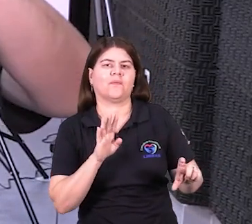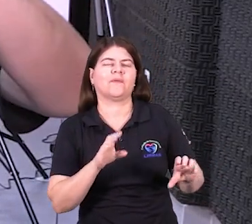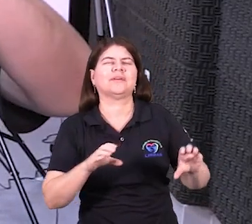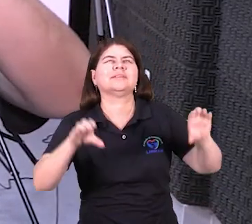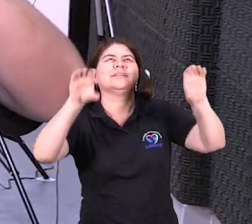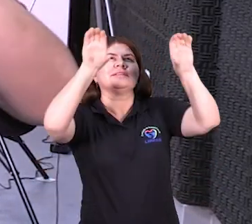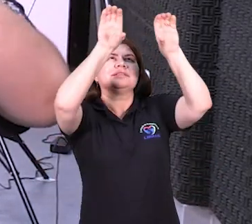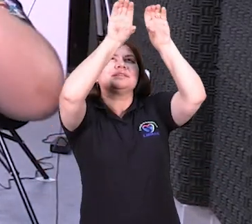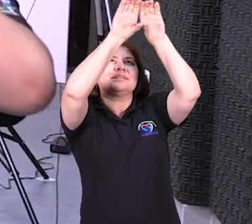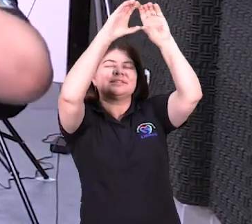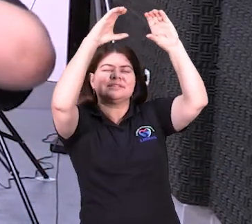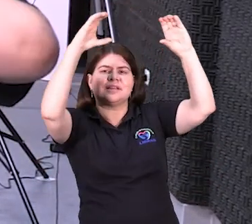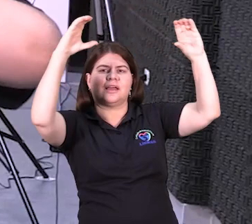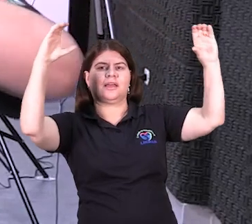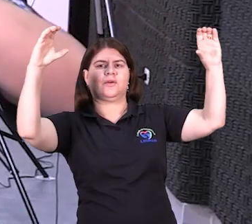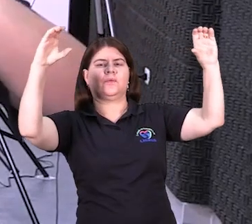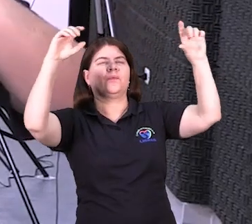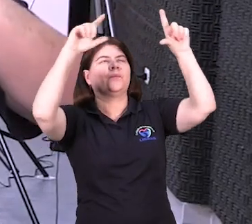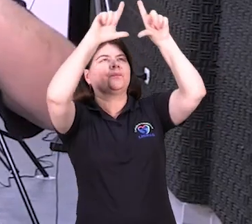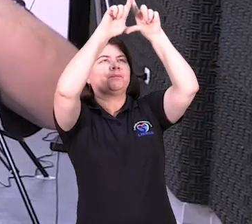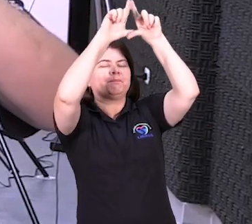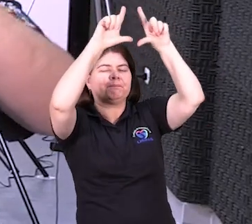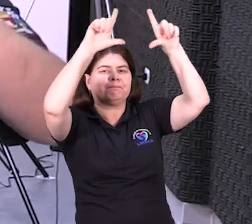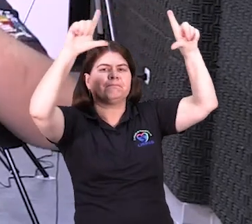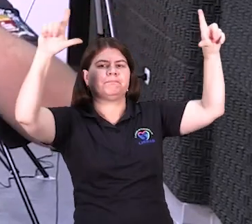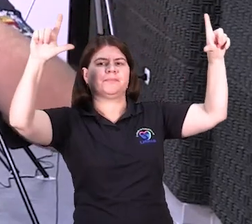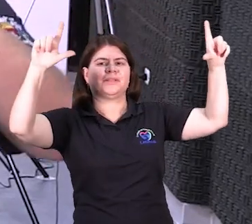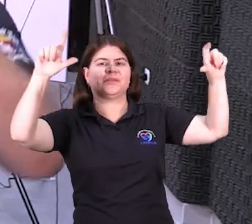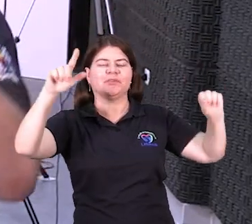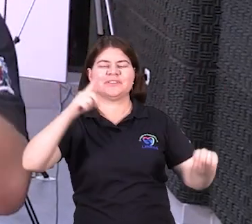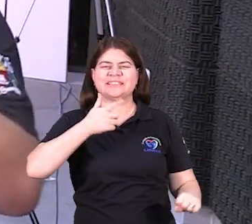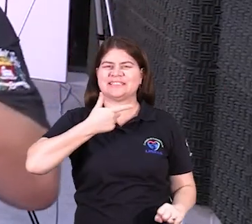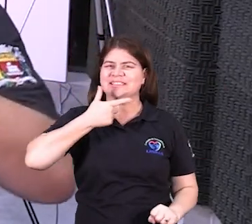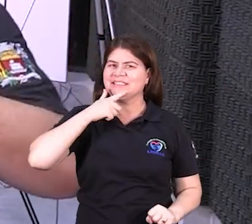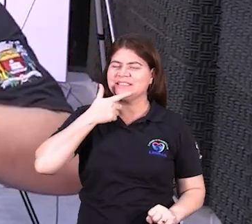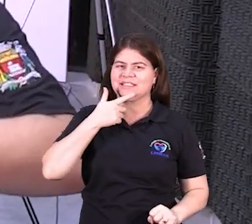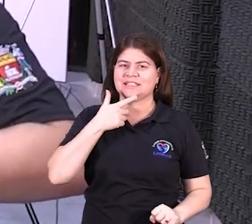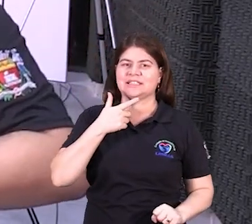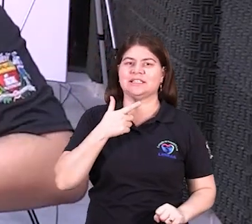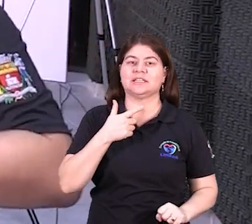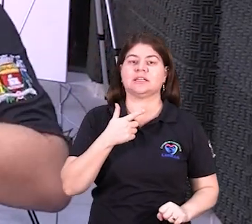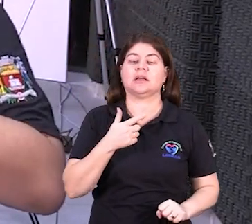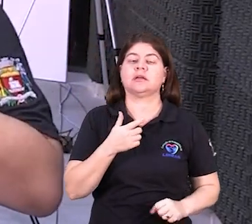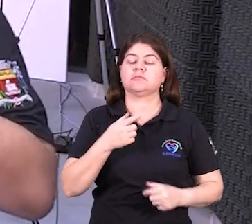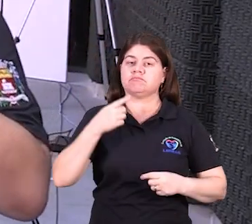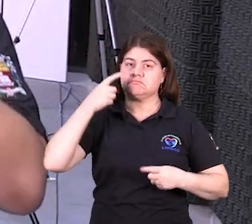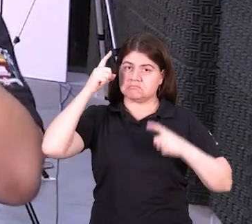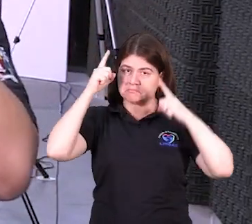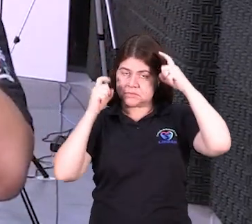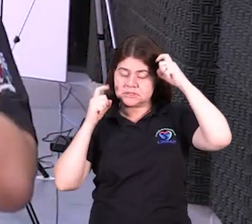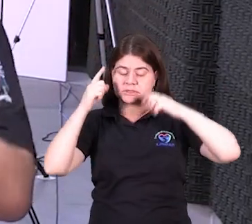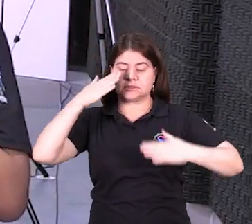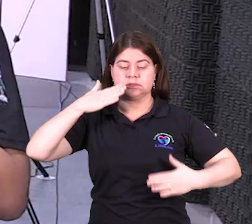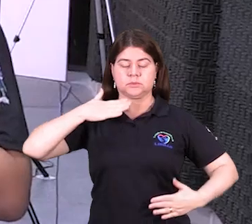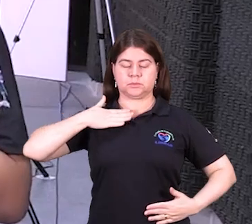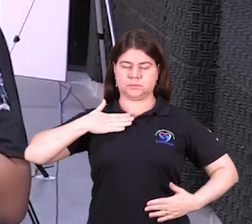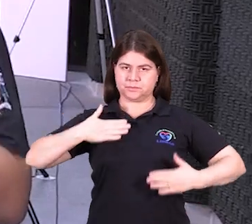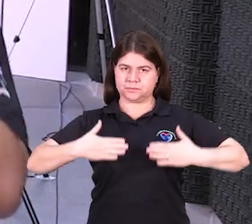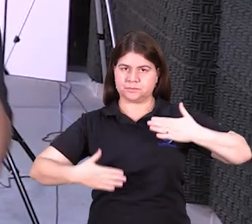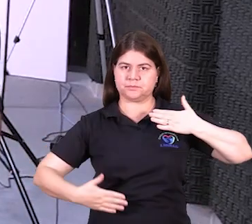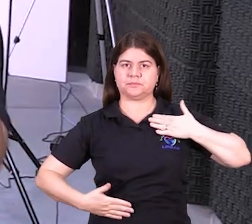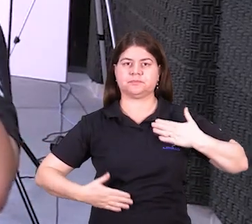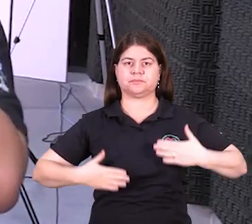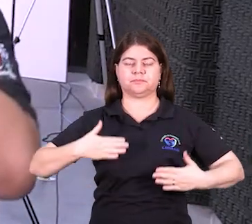céu, né, límpido, o formoso risonho a gente faz na expressão corporal, na